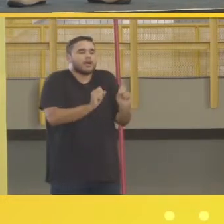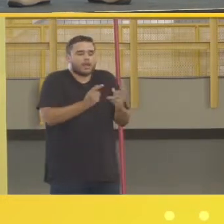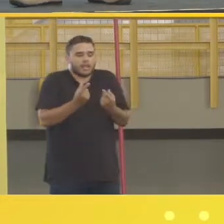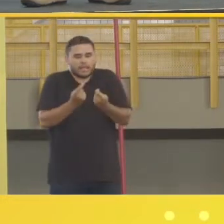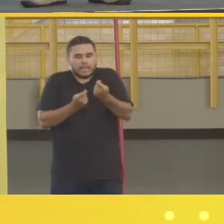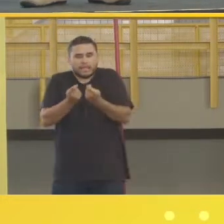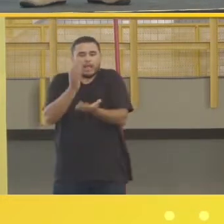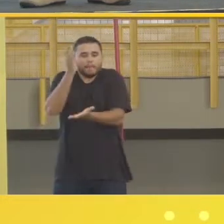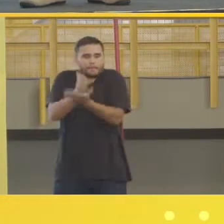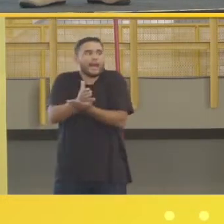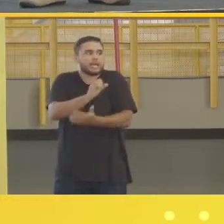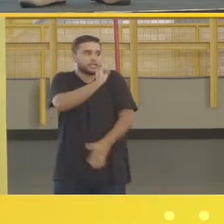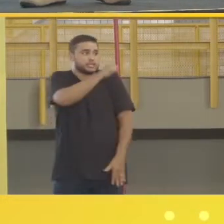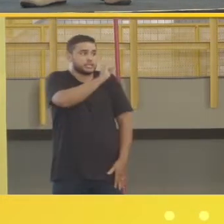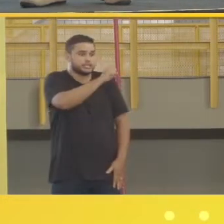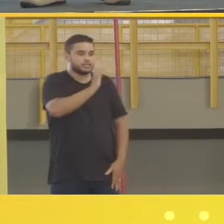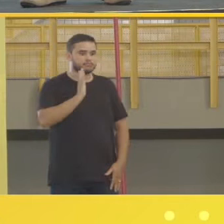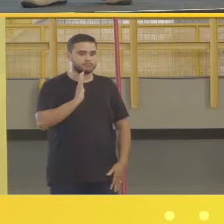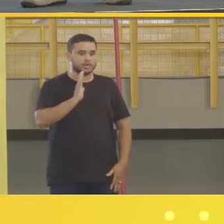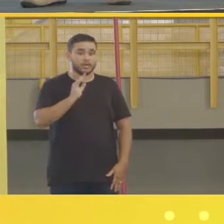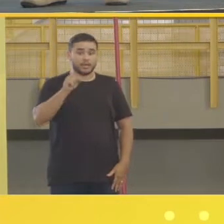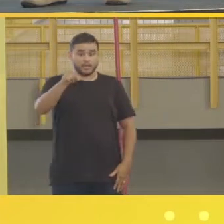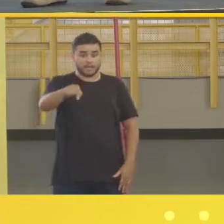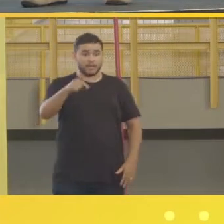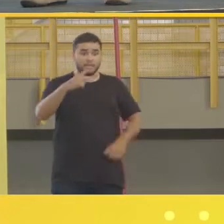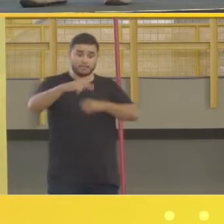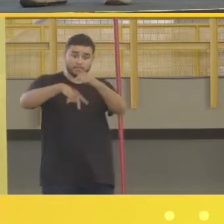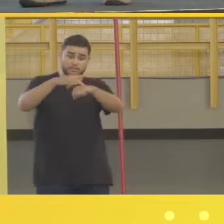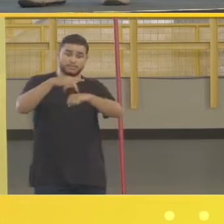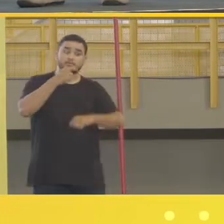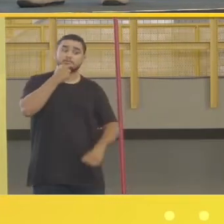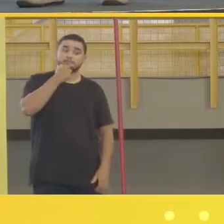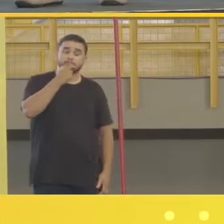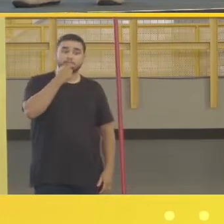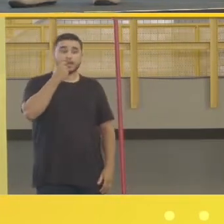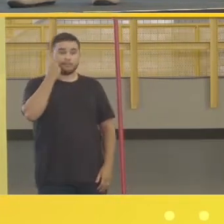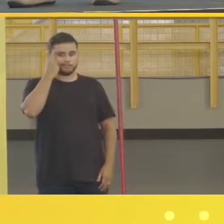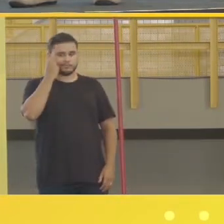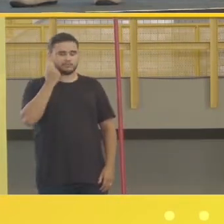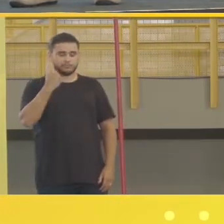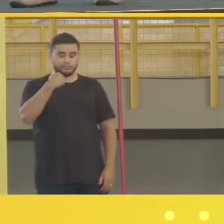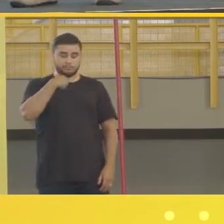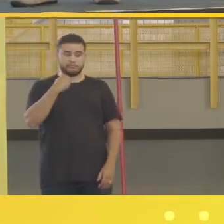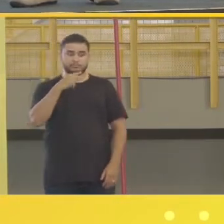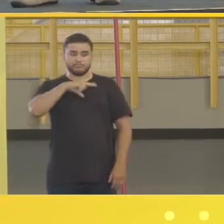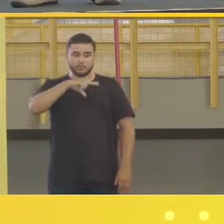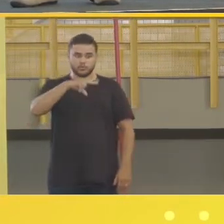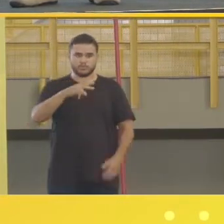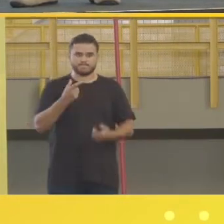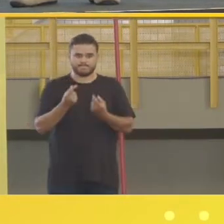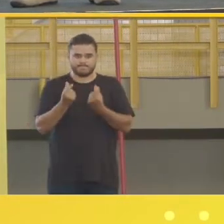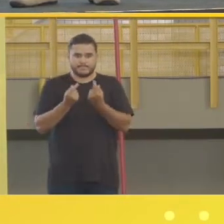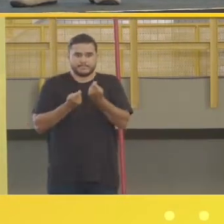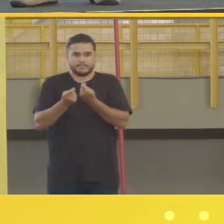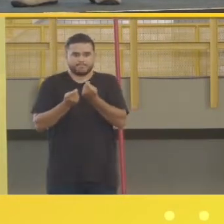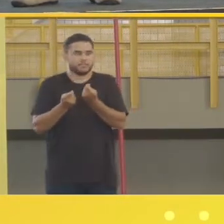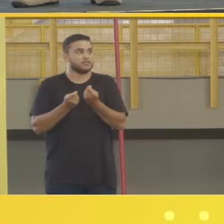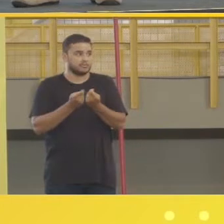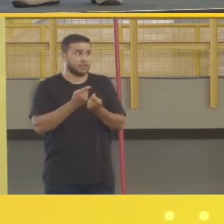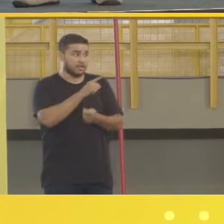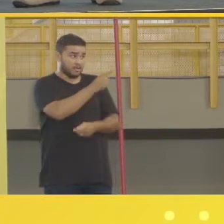dependentes, e não podiam simplesmente romper, tá? Então, Portugal finge que aceita o que está